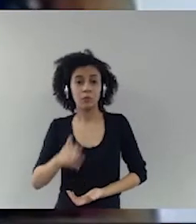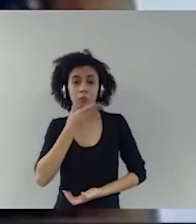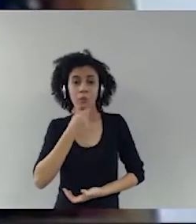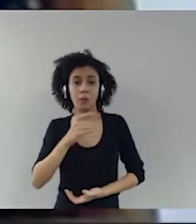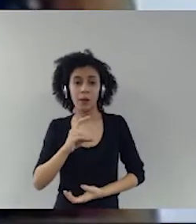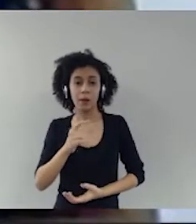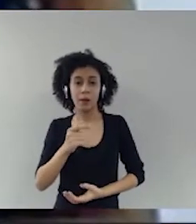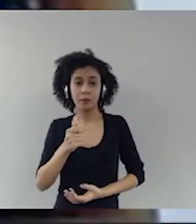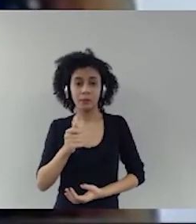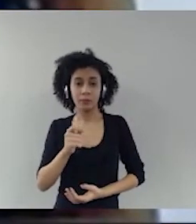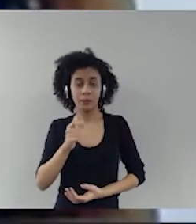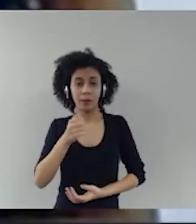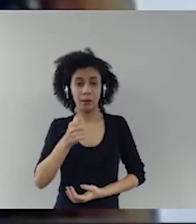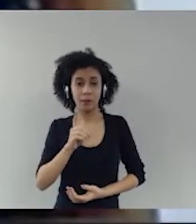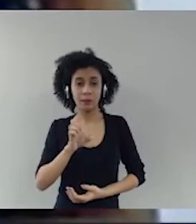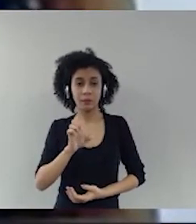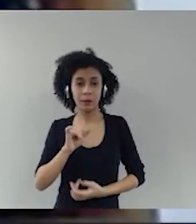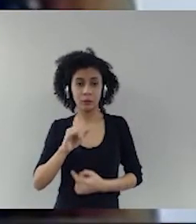Fernandes, jurista,